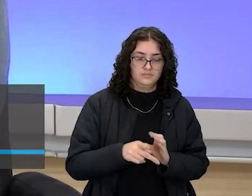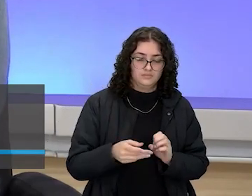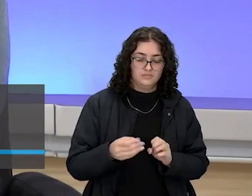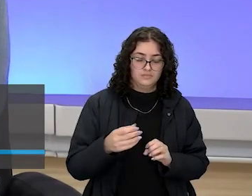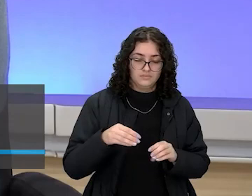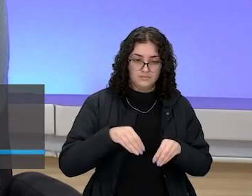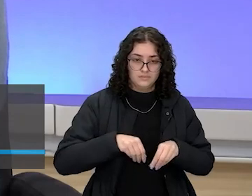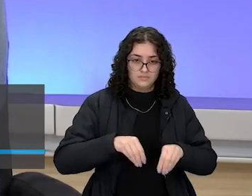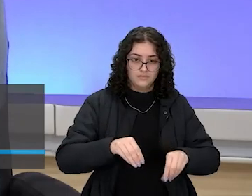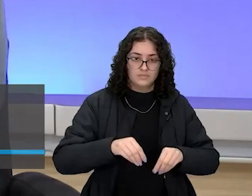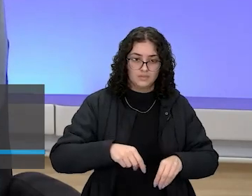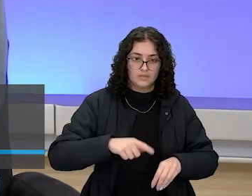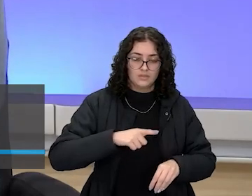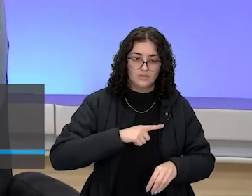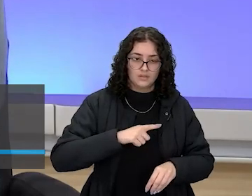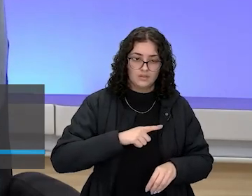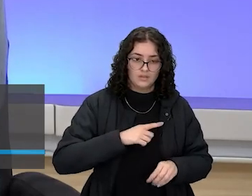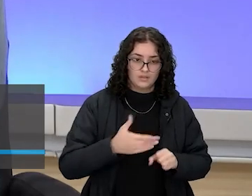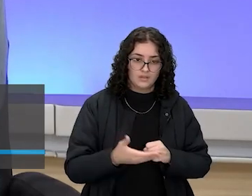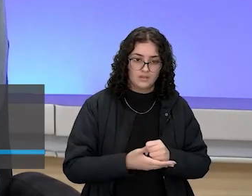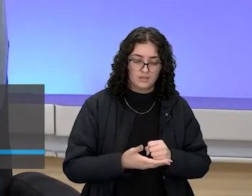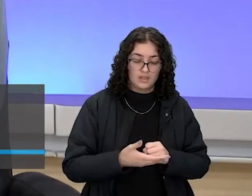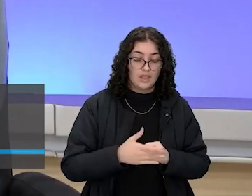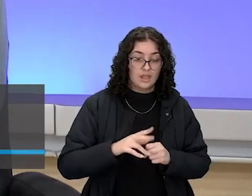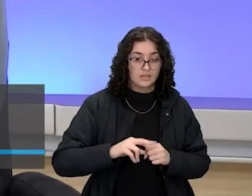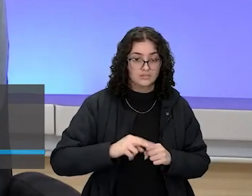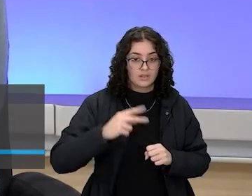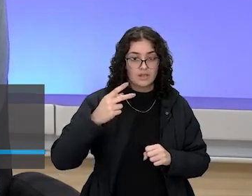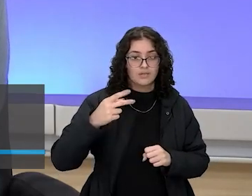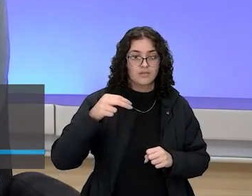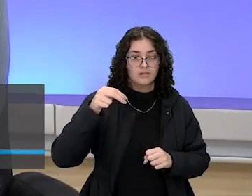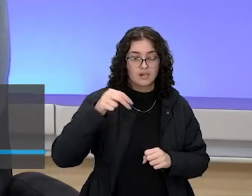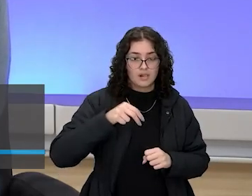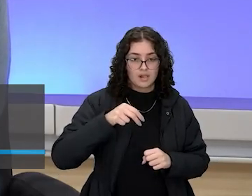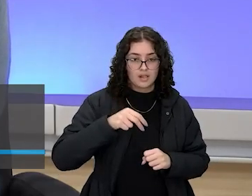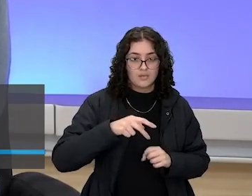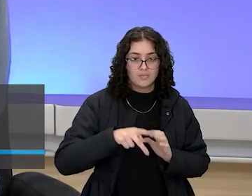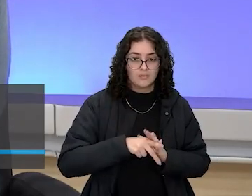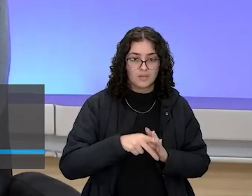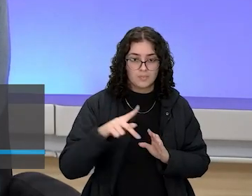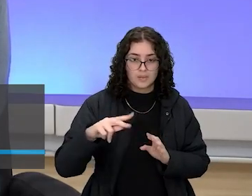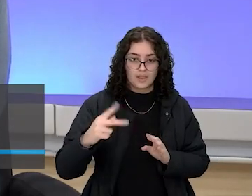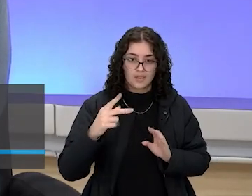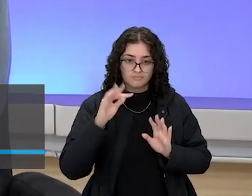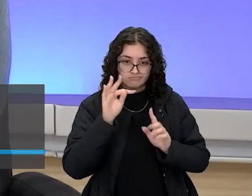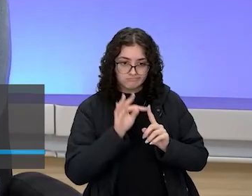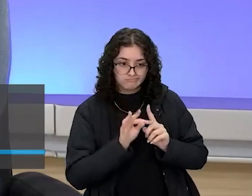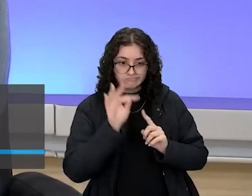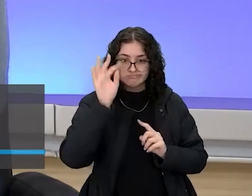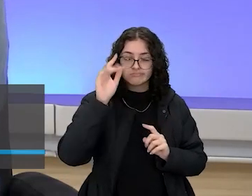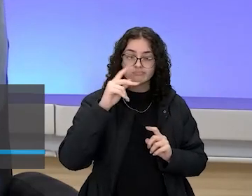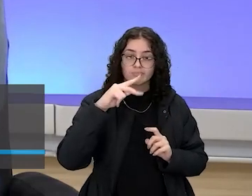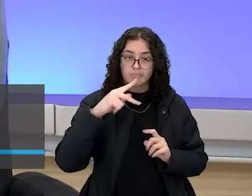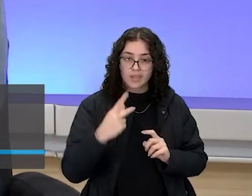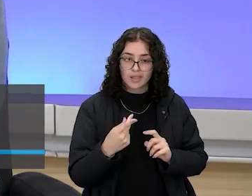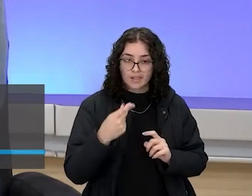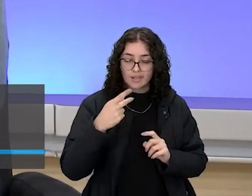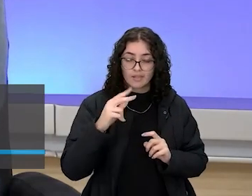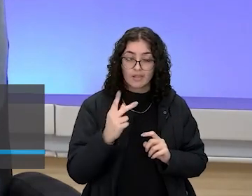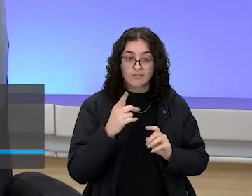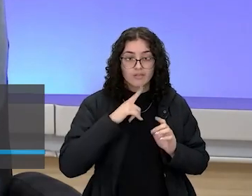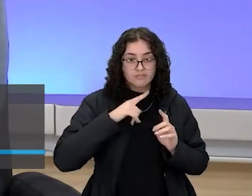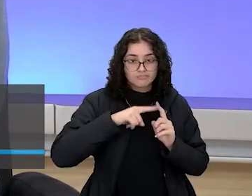alcalino está acima de 7, que é neutro, dentro da escala do pH, então a gente pode ter